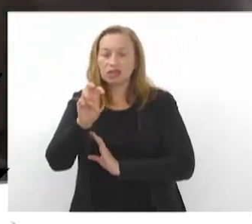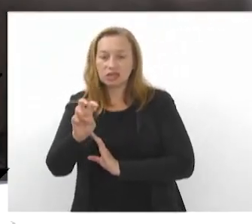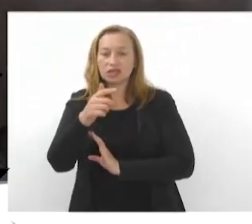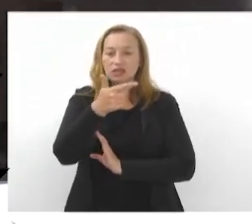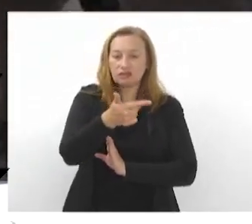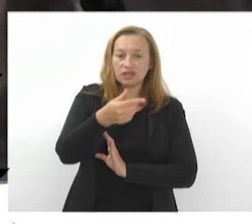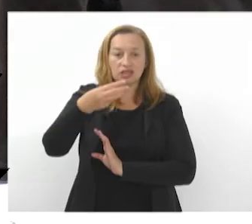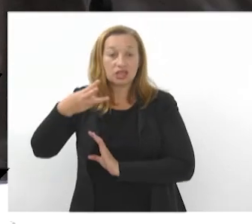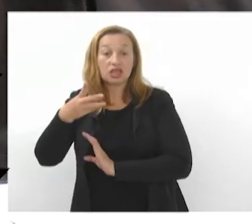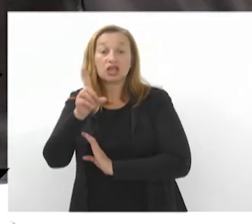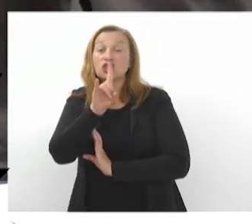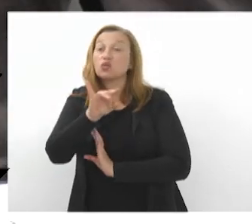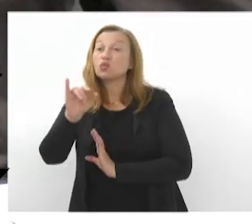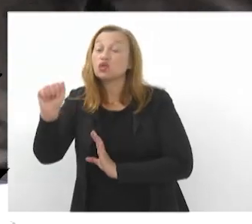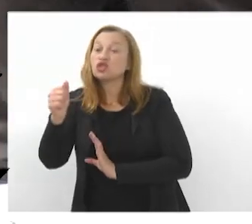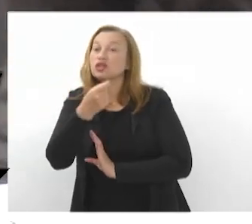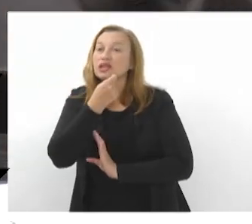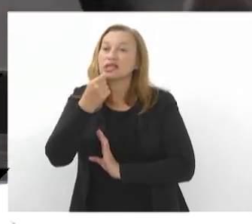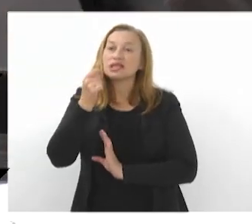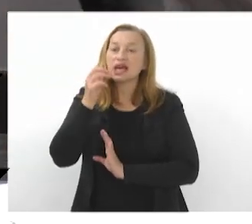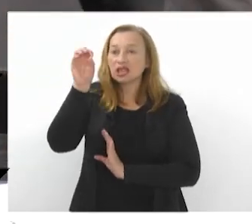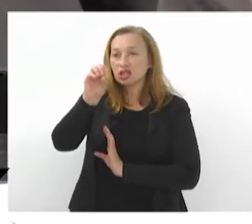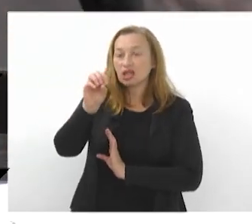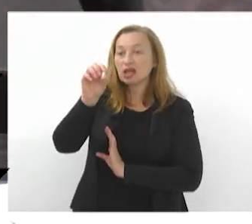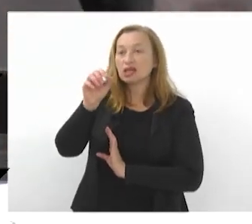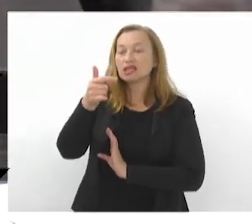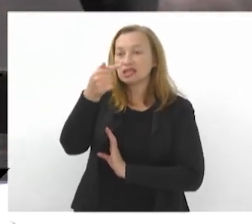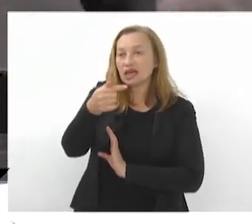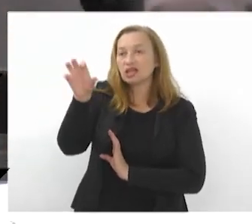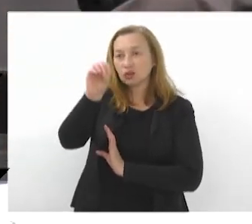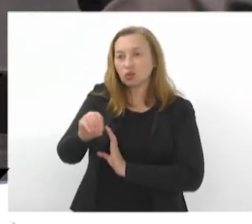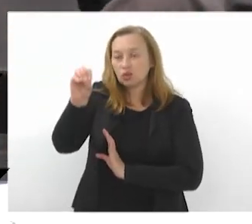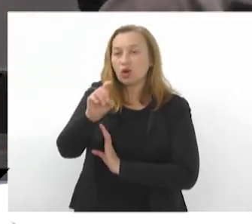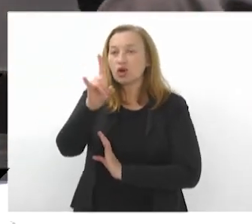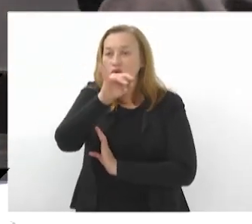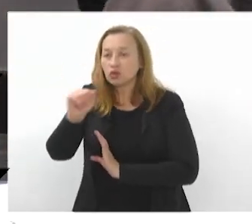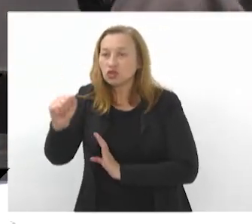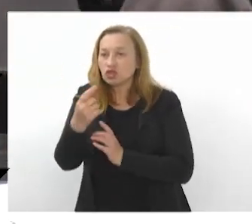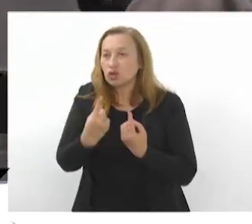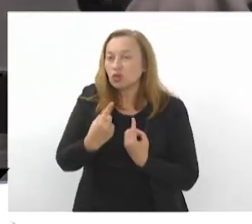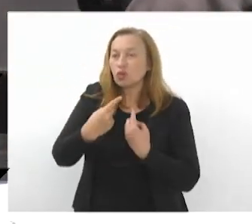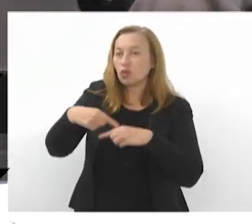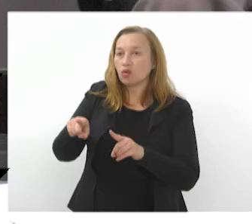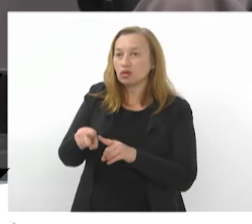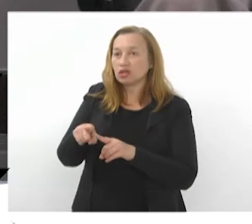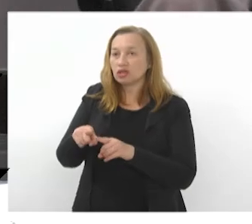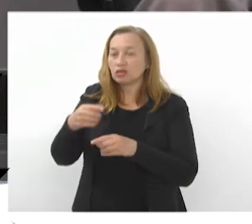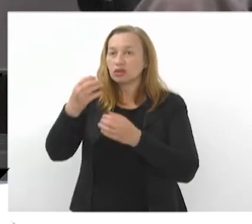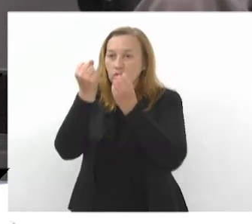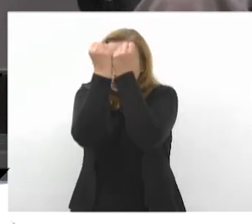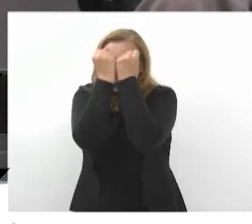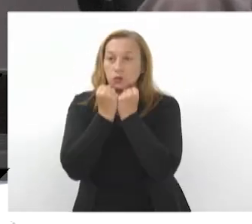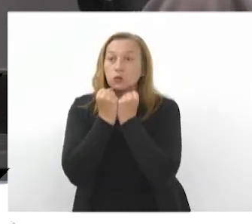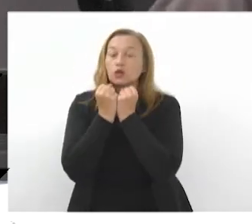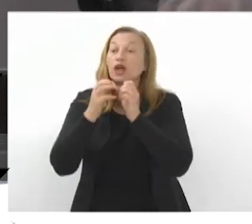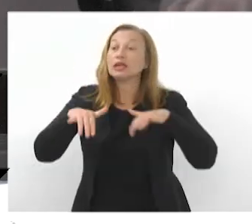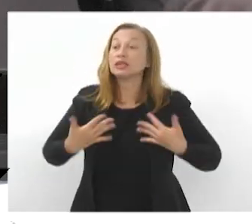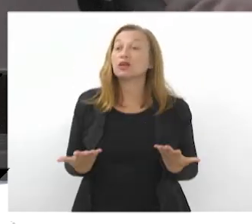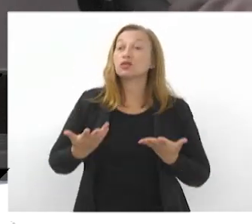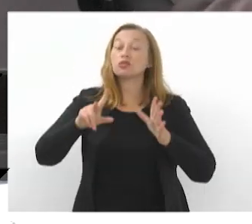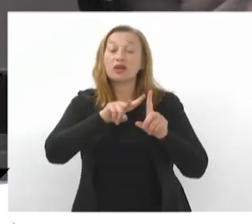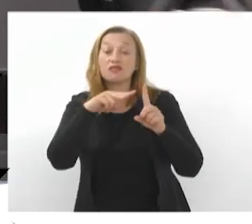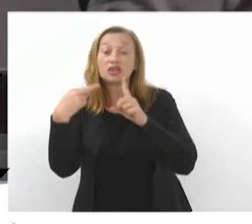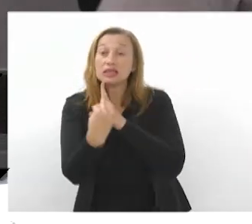inclui o dia 7 de outubro como dia genérico de combate ao terrorismo. Quer dizer, do seu ponto de vista